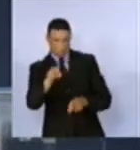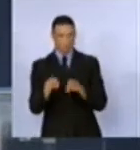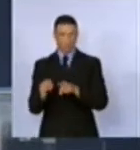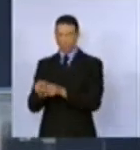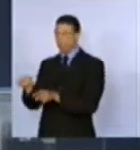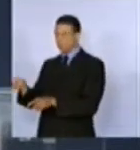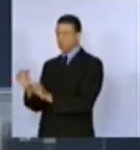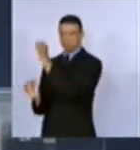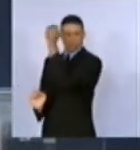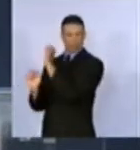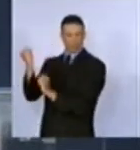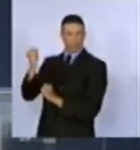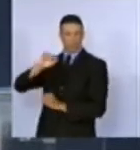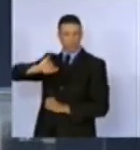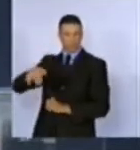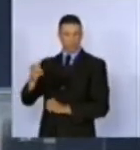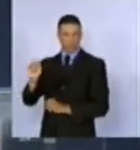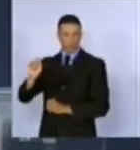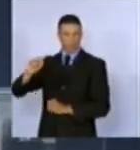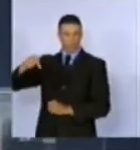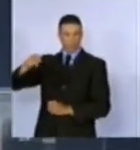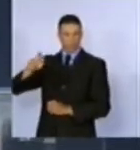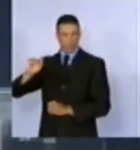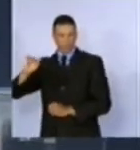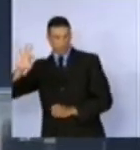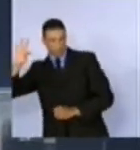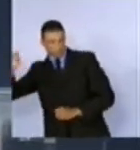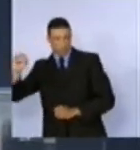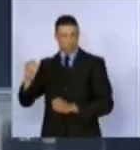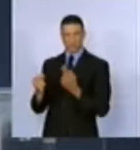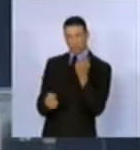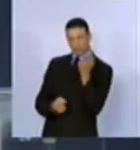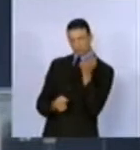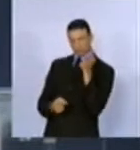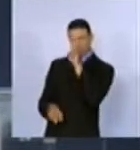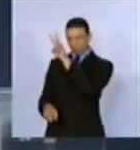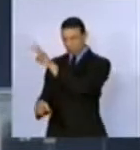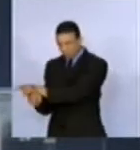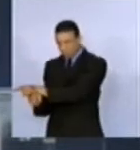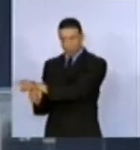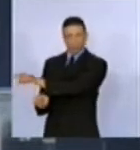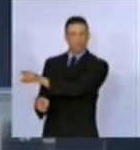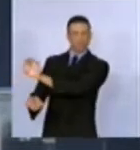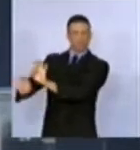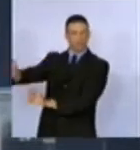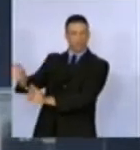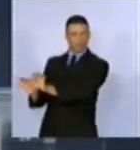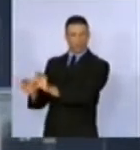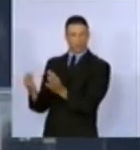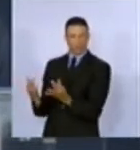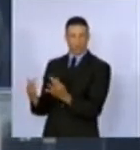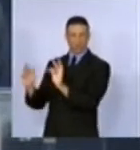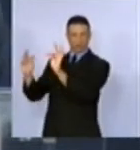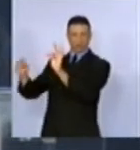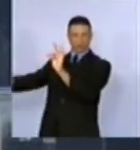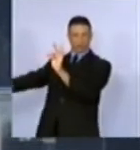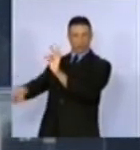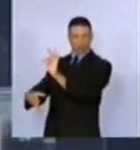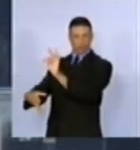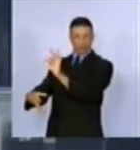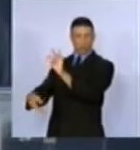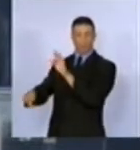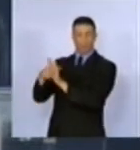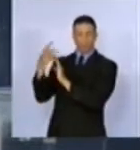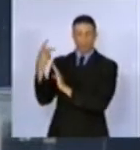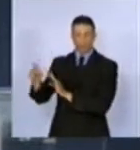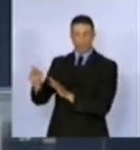e esse financiamento foi feito justamente para desenvolver esse tipo de equipamento próprio para cultura de cana é bom